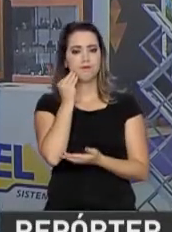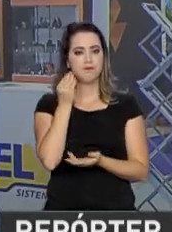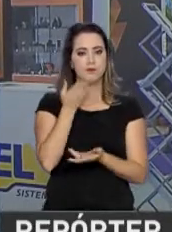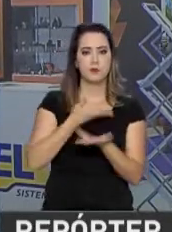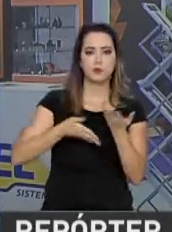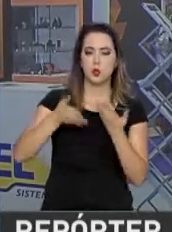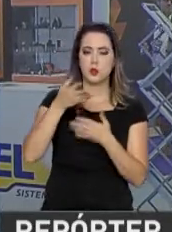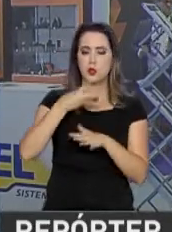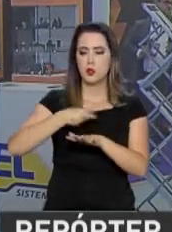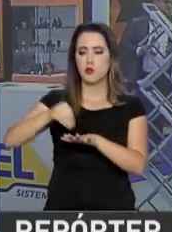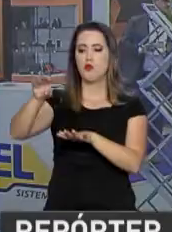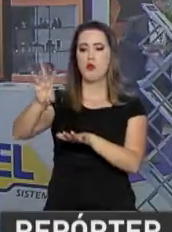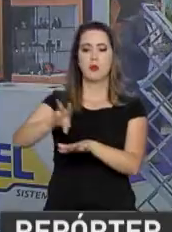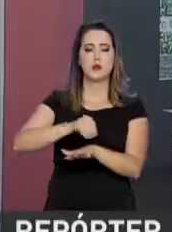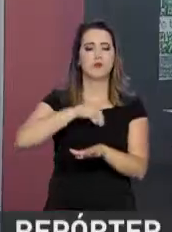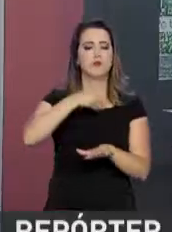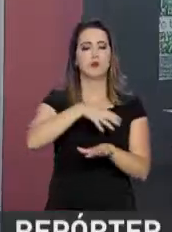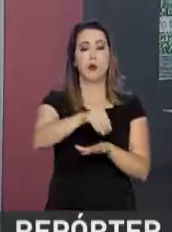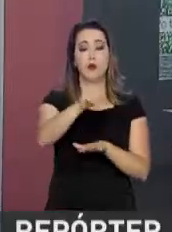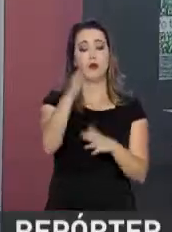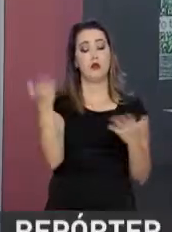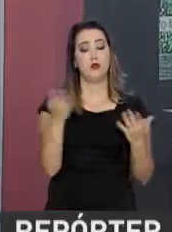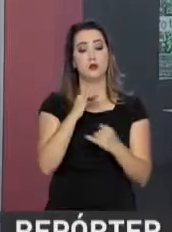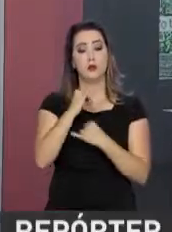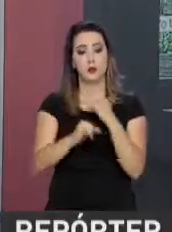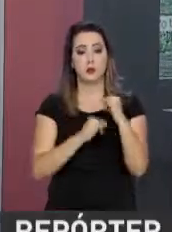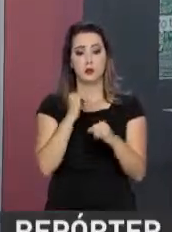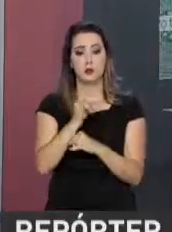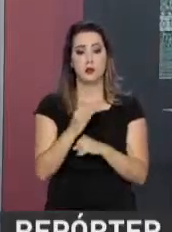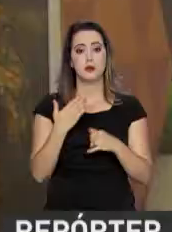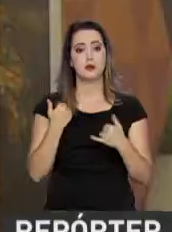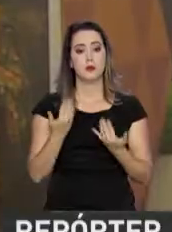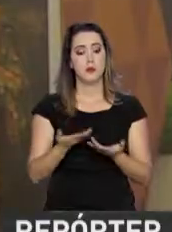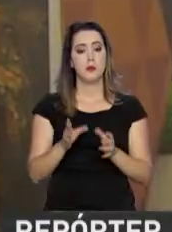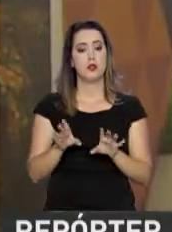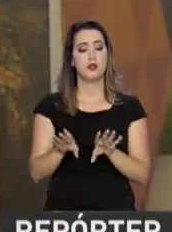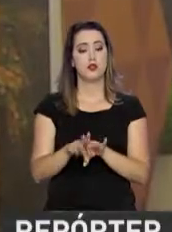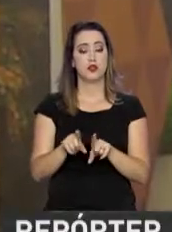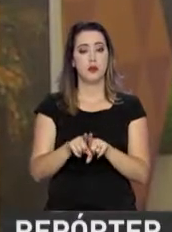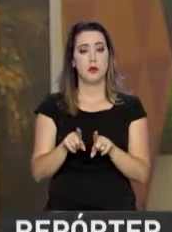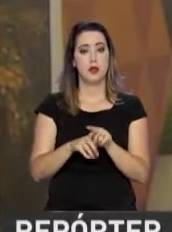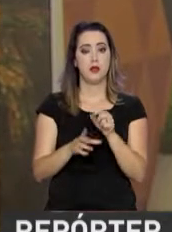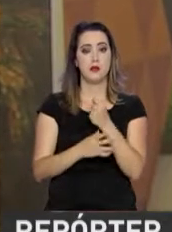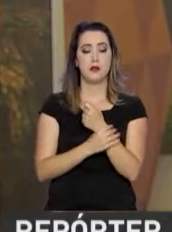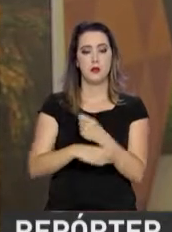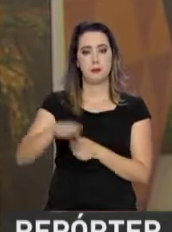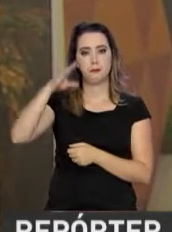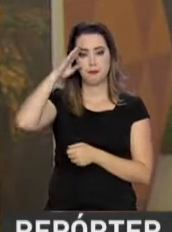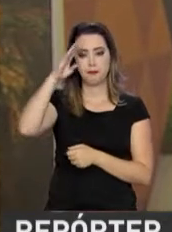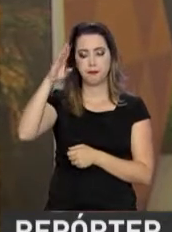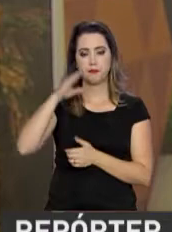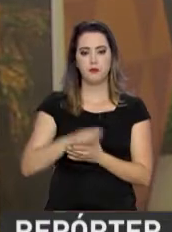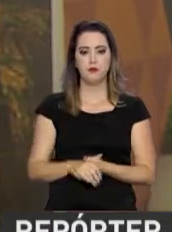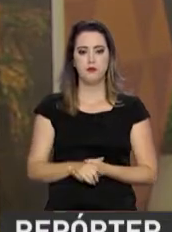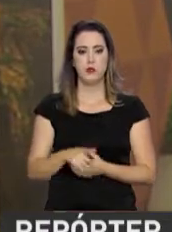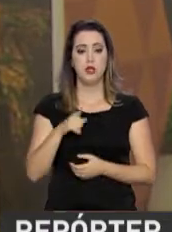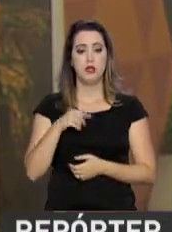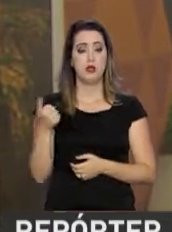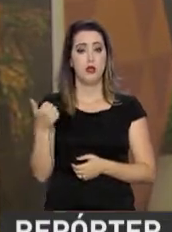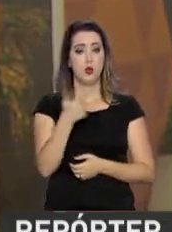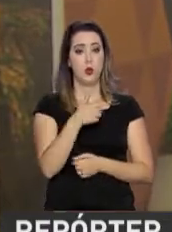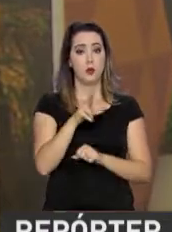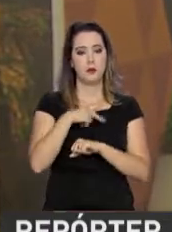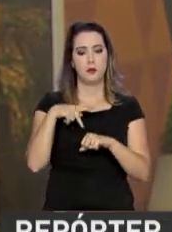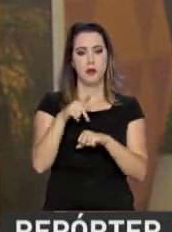inovadoras para a plataforma virtual e segurança militar nós estamos com com empresas de 12 países aqui representados